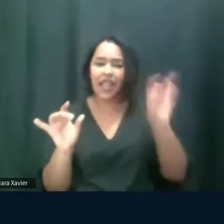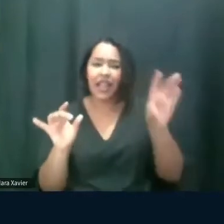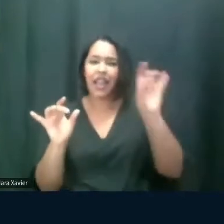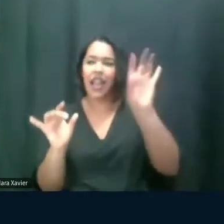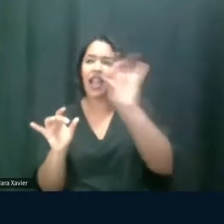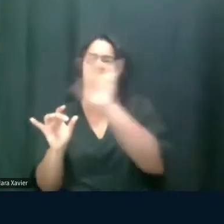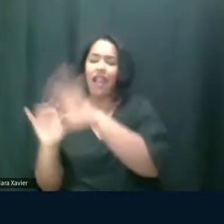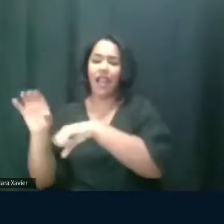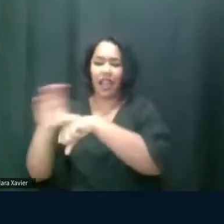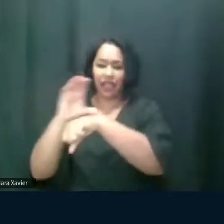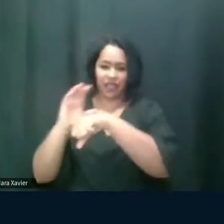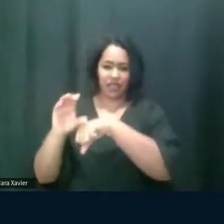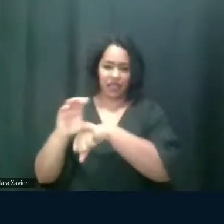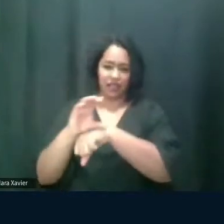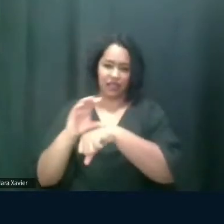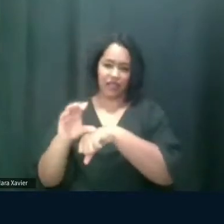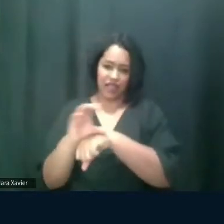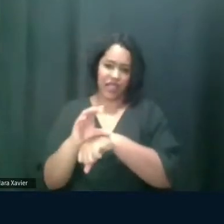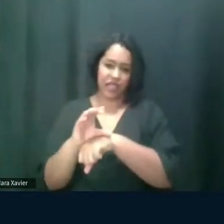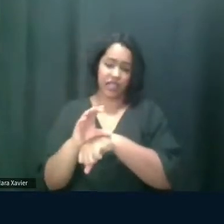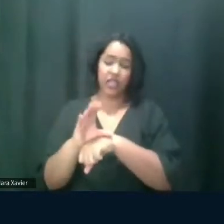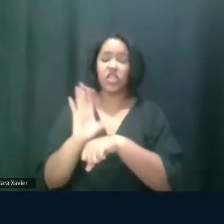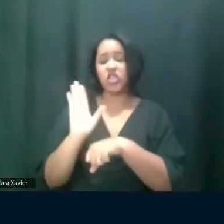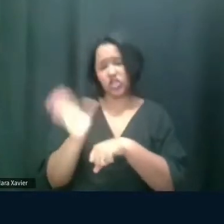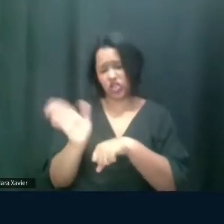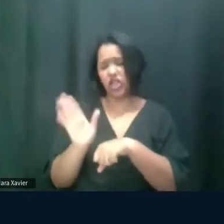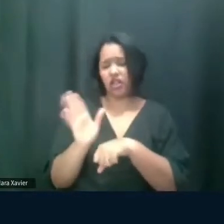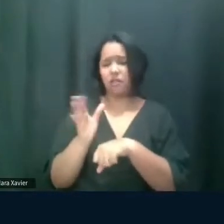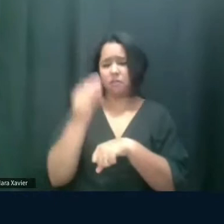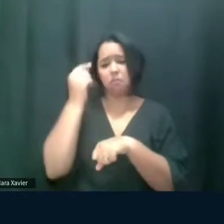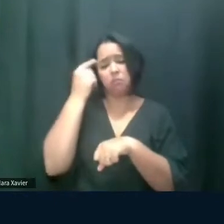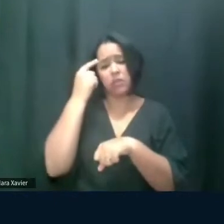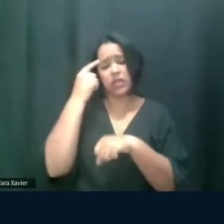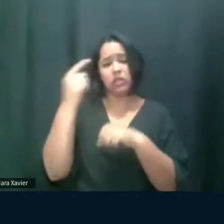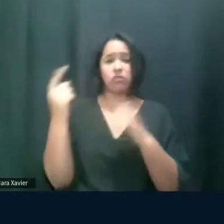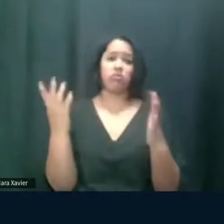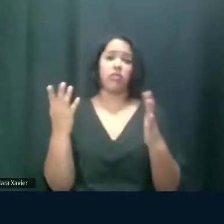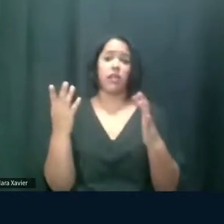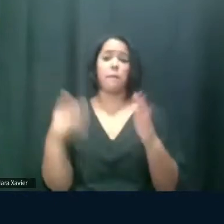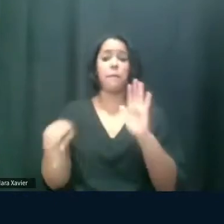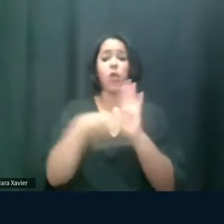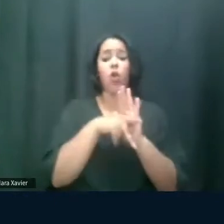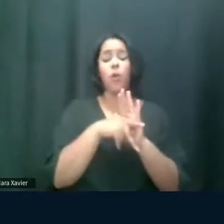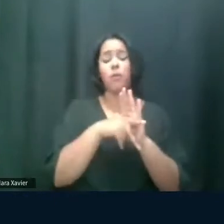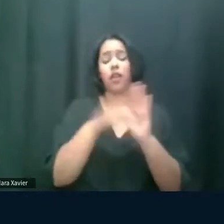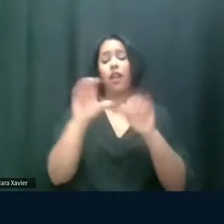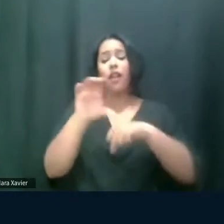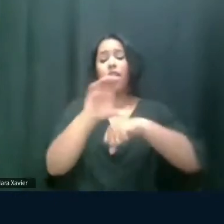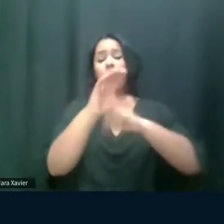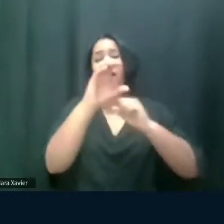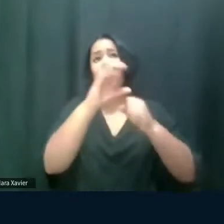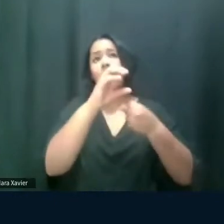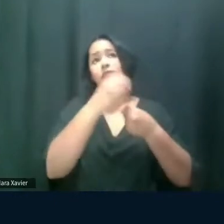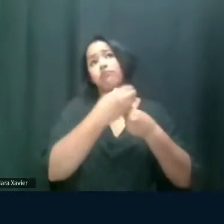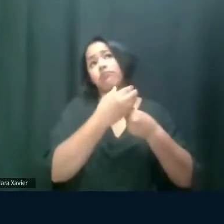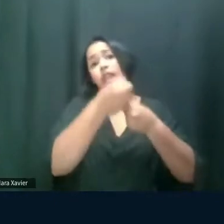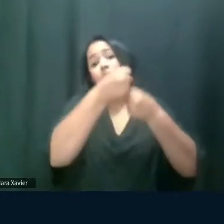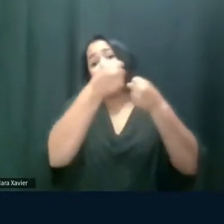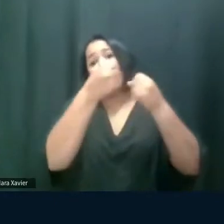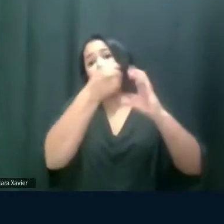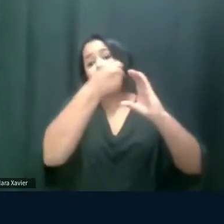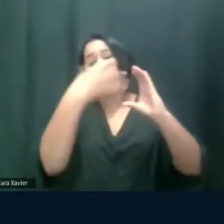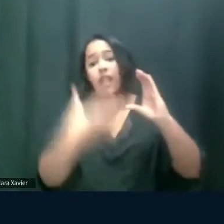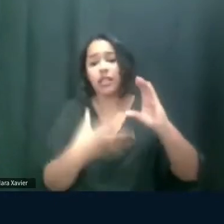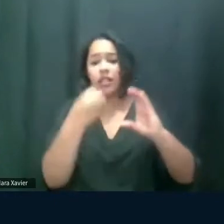CAIS provavelmente estão em diálogo com peculiaridades locais, regionais, ou até de